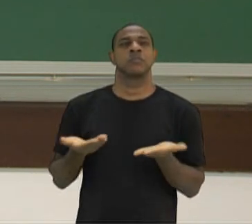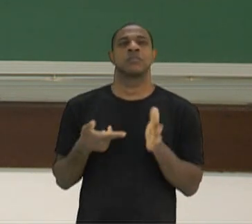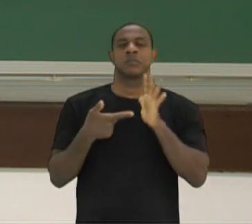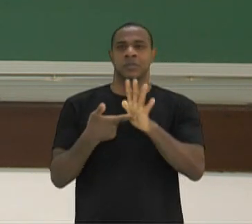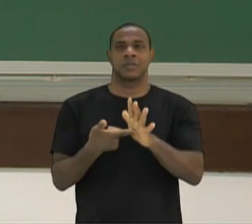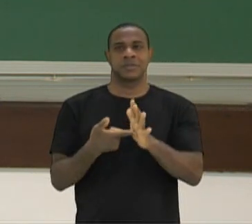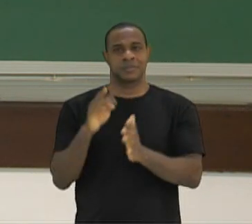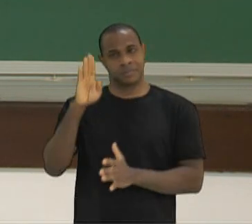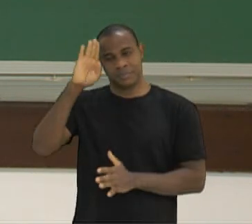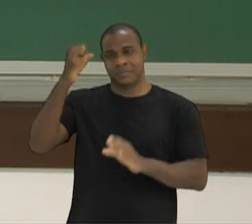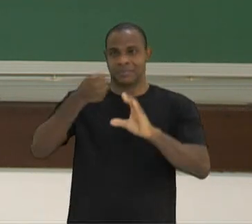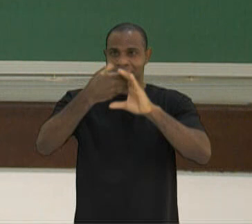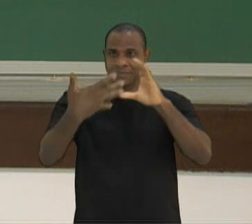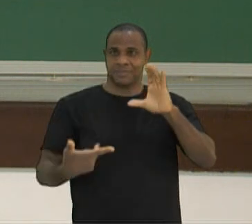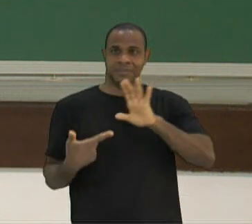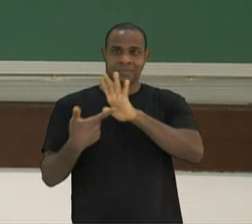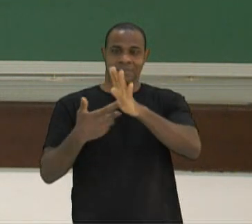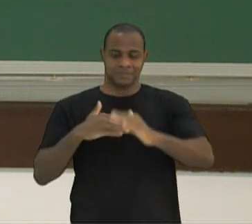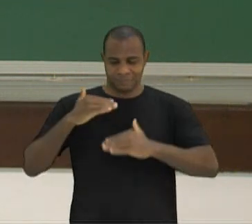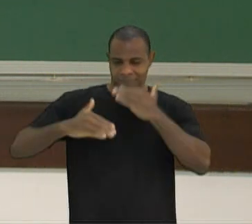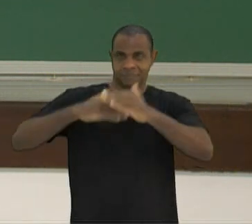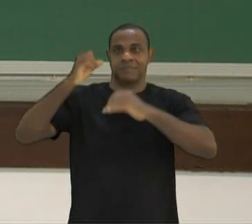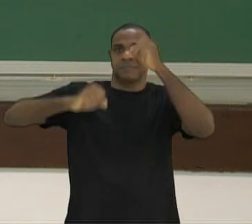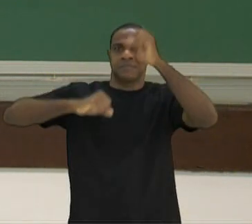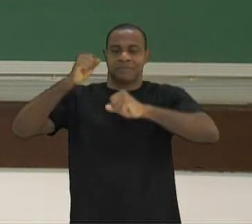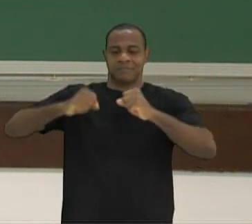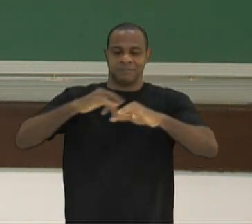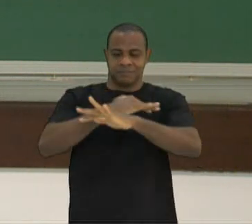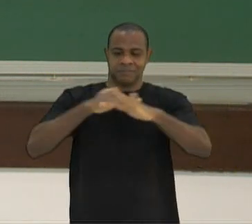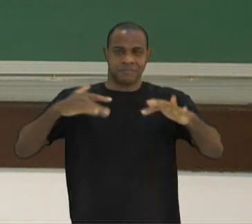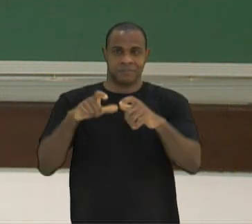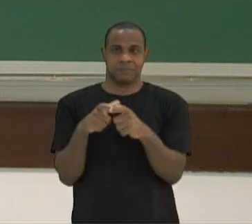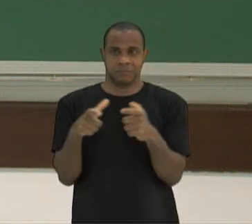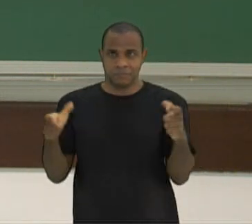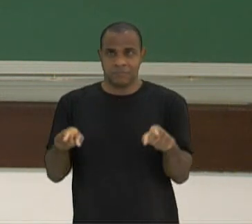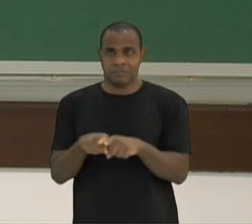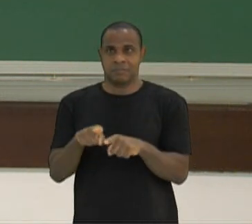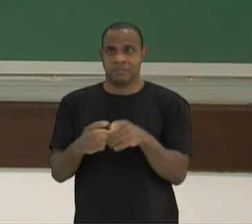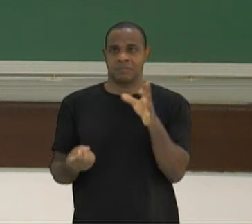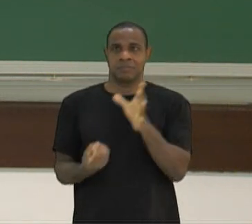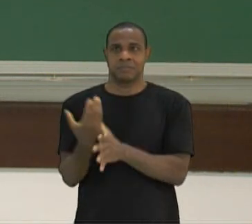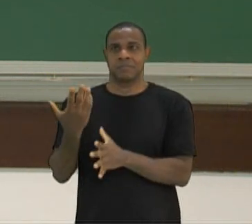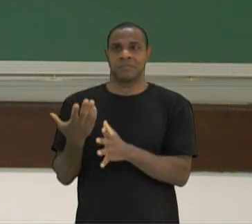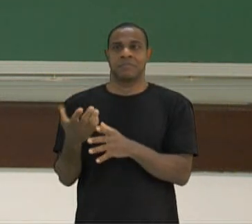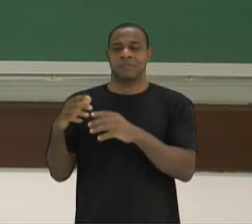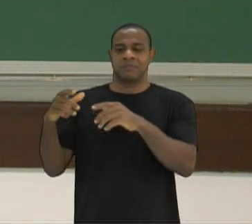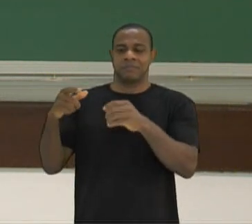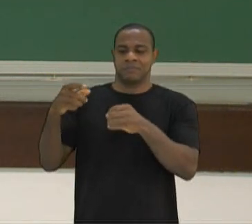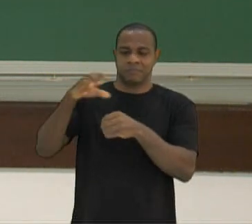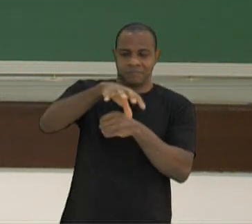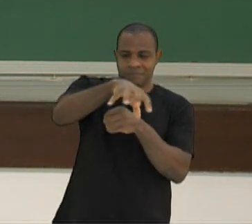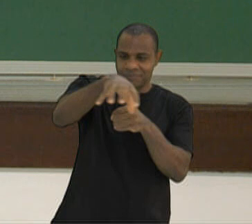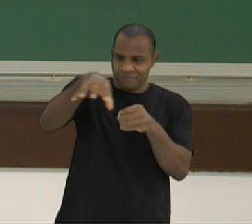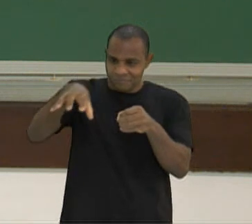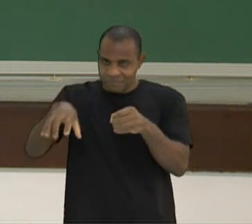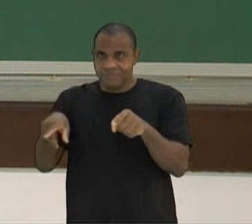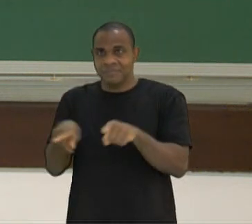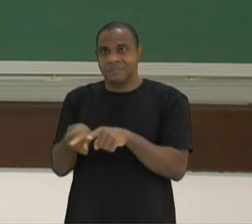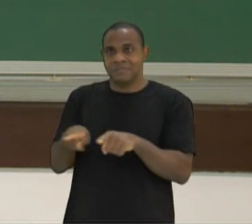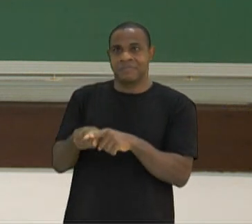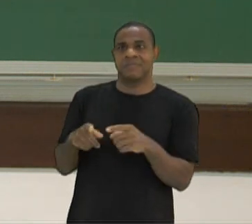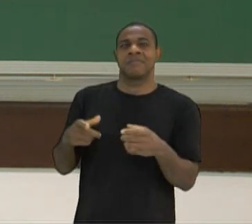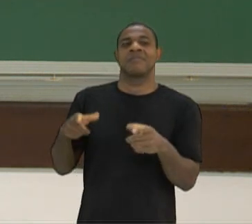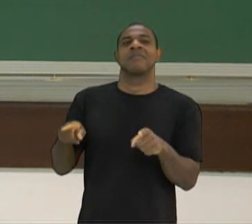as principais características dos processos de urbanização, formação das redes urbanas e das regiões metropolitanas ali